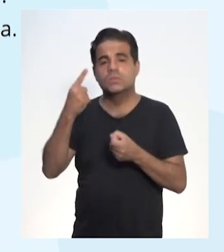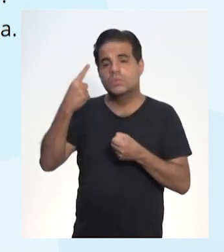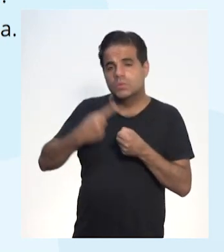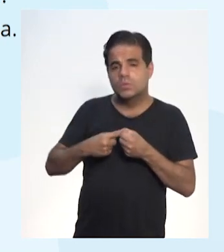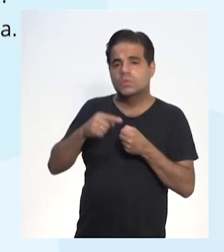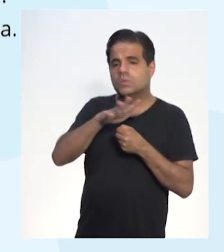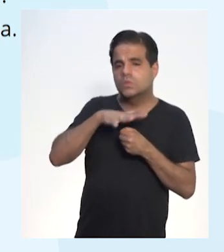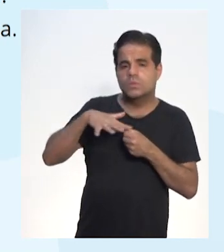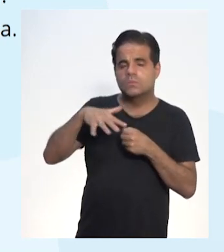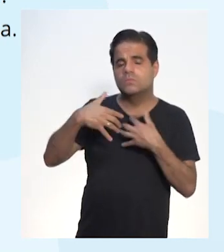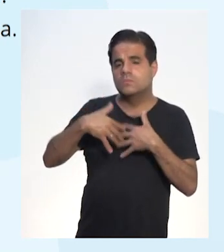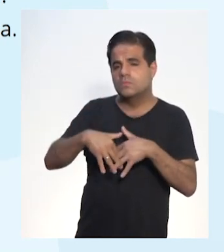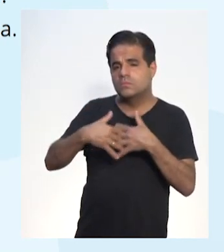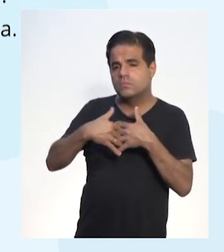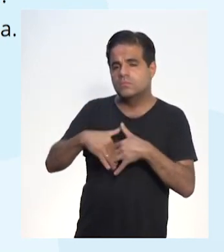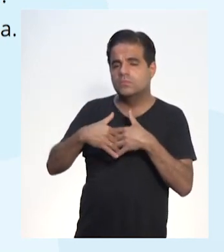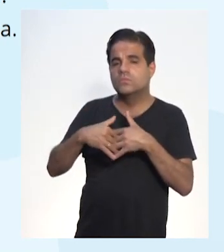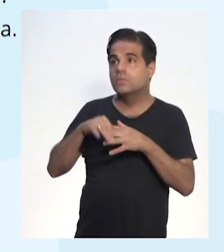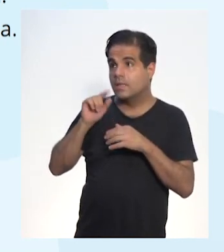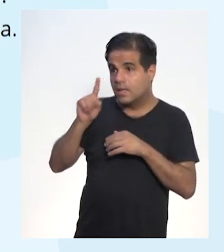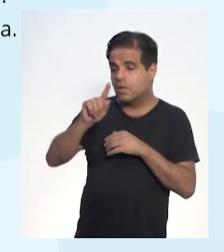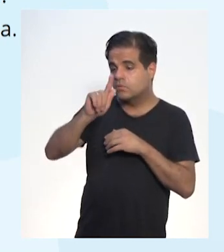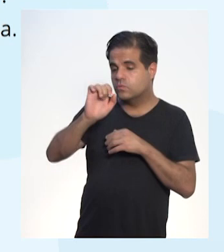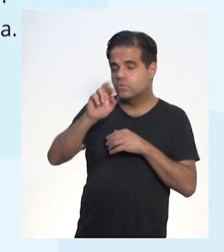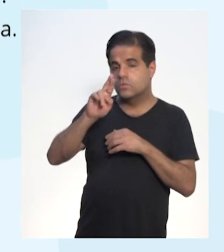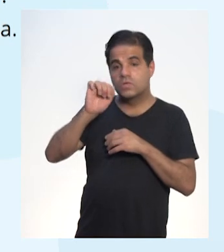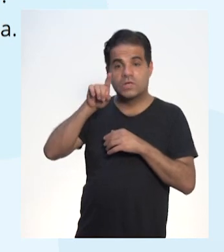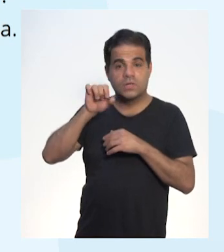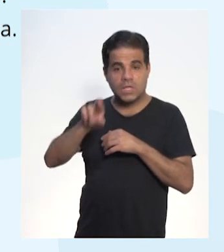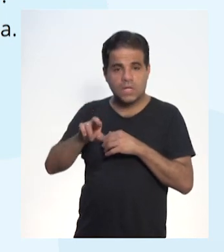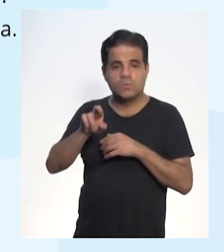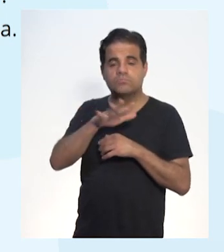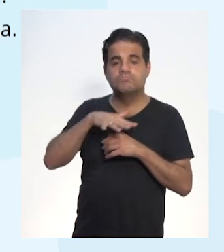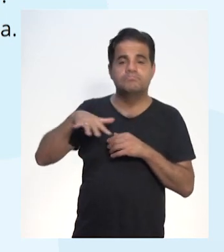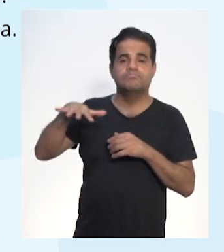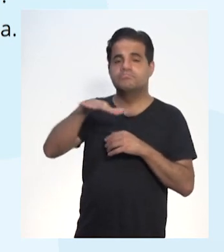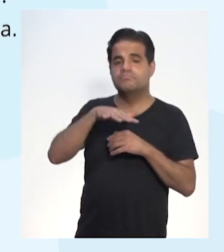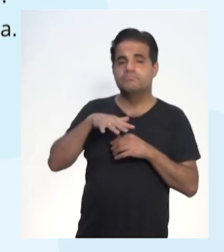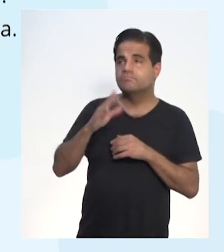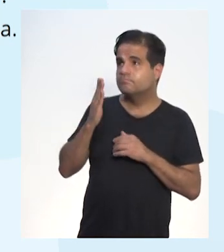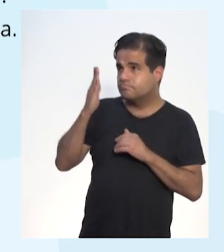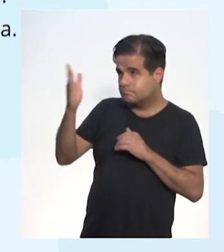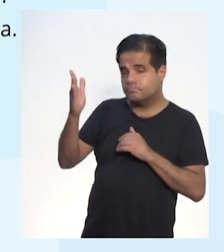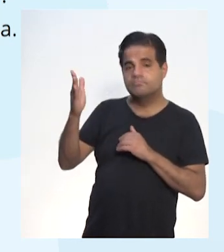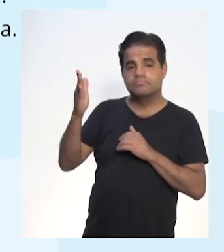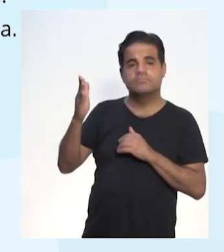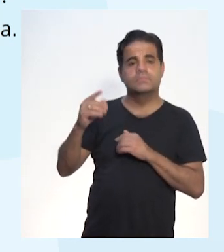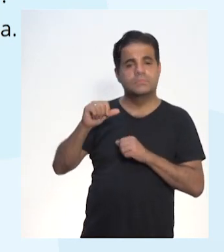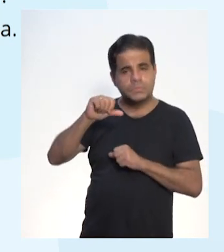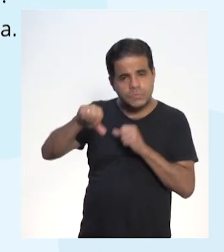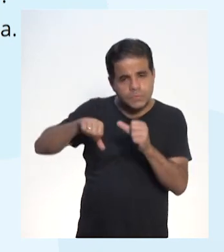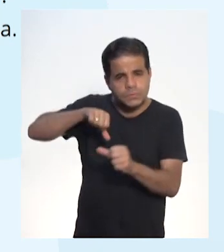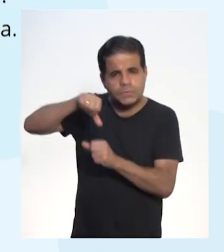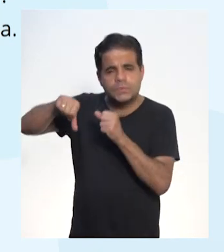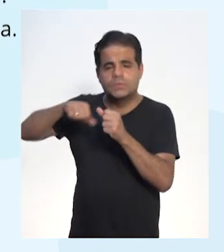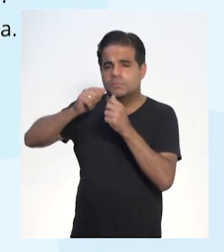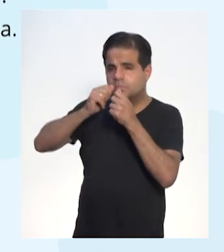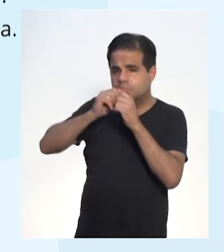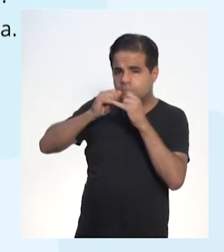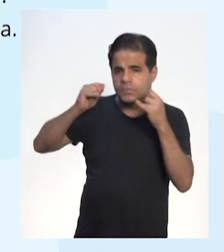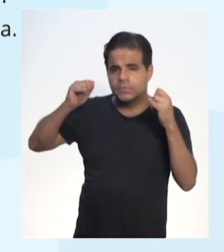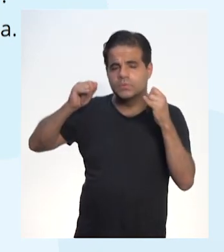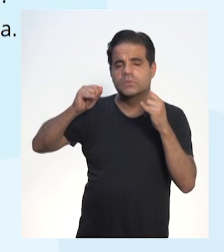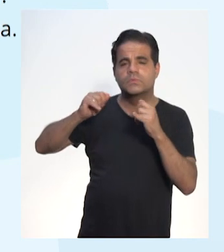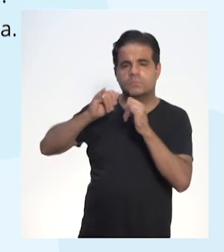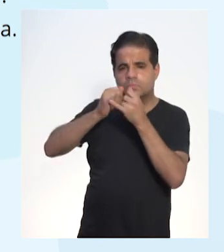da usina, isso. É. No gerador, né? O gerador lá tem energia mecânica neste momento, lá. Sendo transformada... Em energia